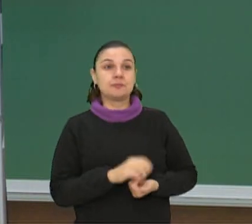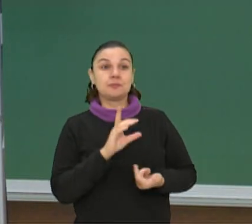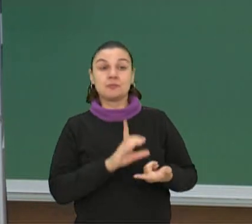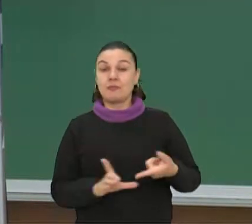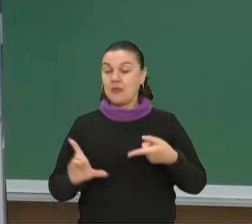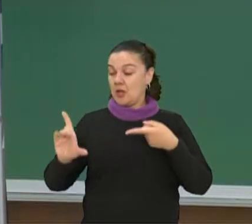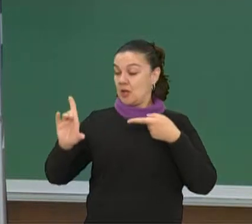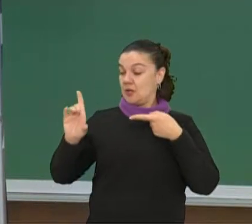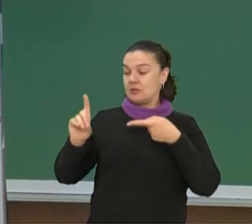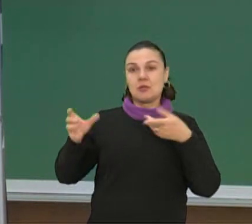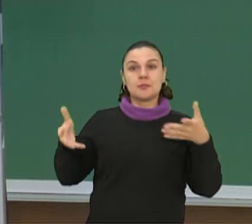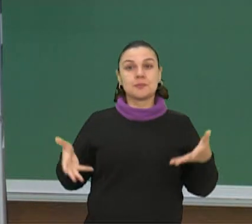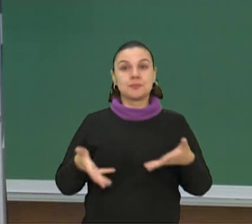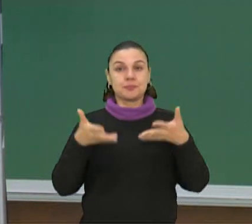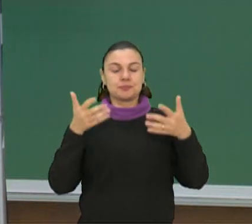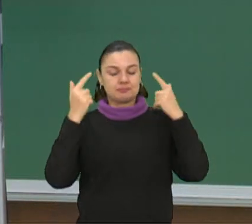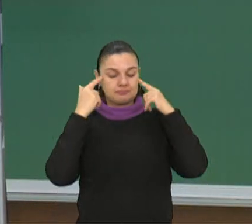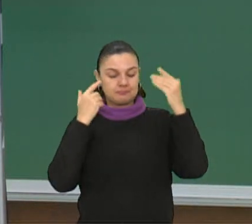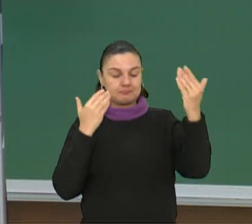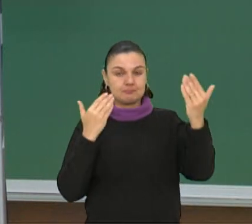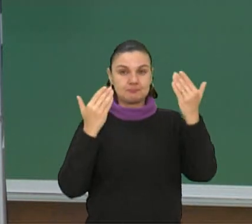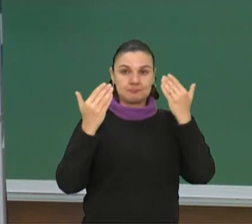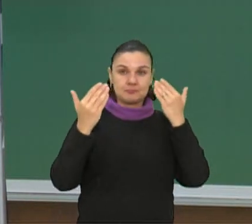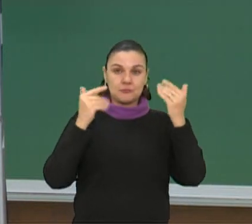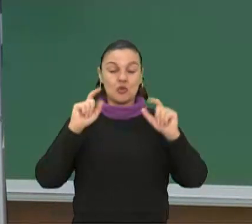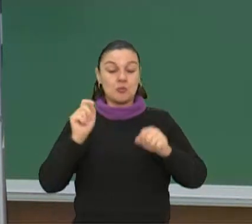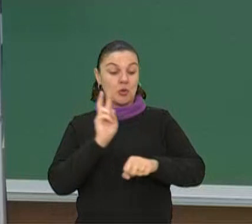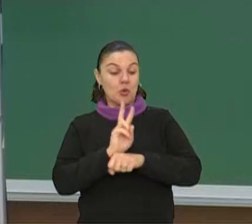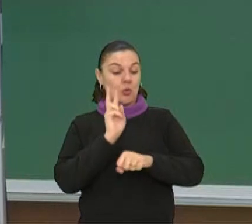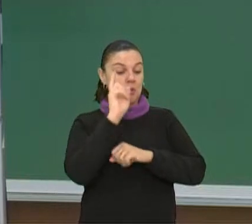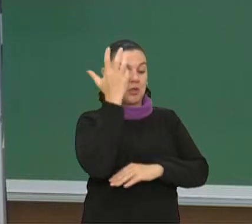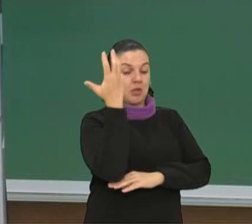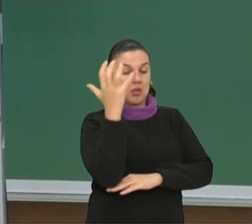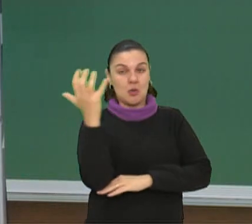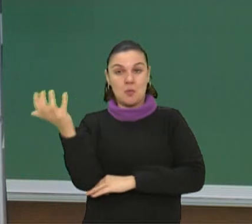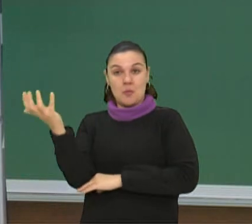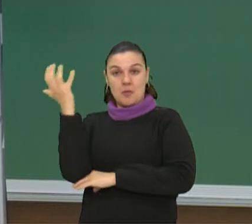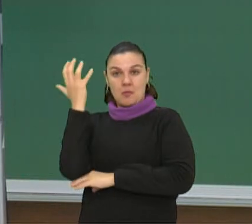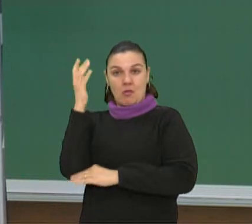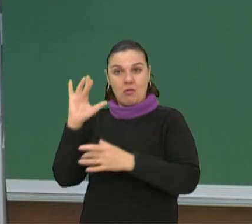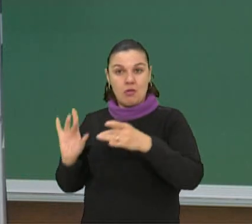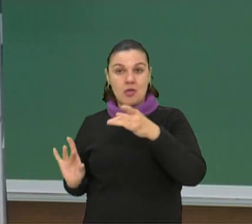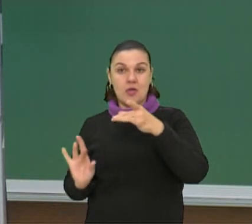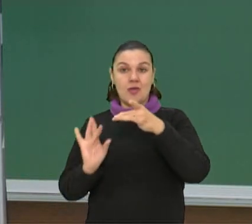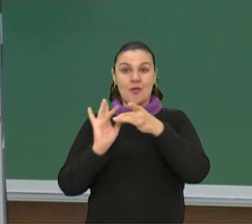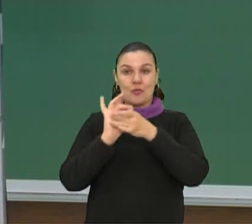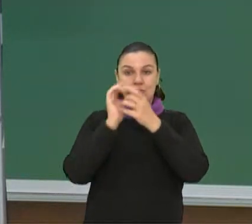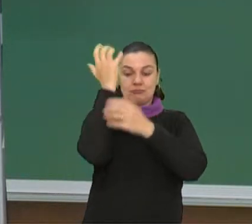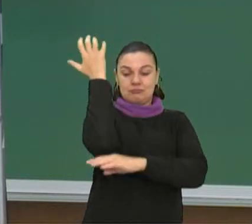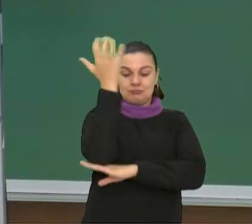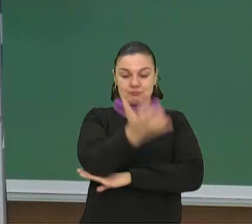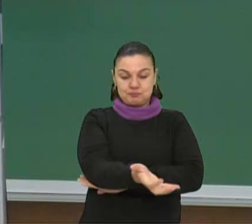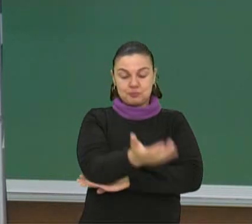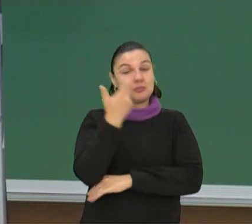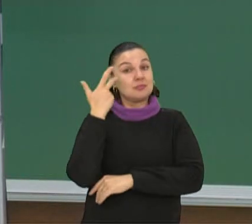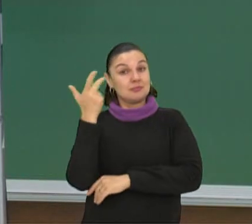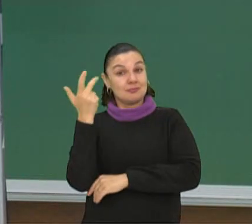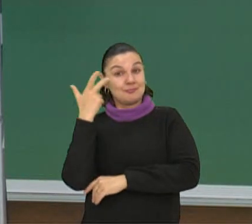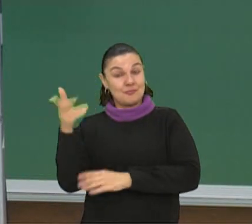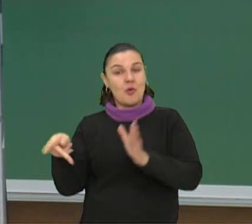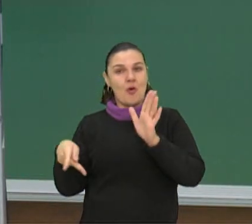uma reflexão sobre a preservação ambiental e aliar o desmatamento aos clássicos da literatura? Letra